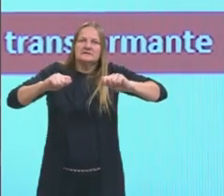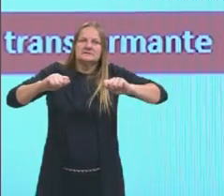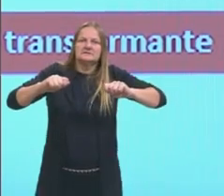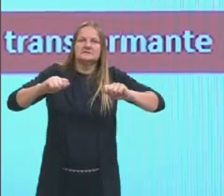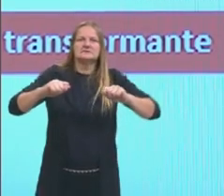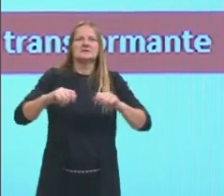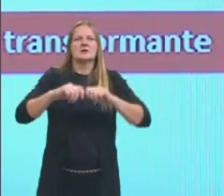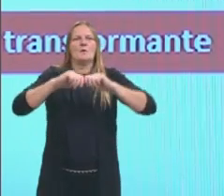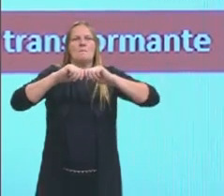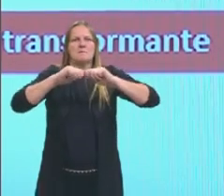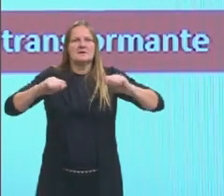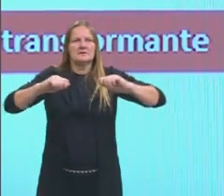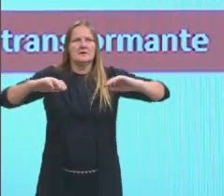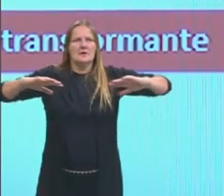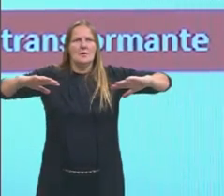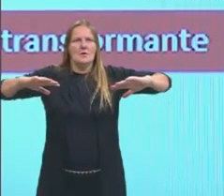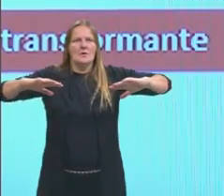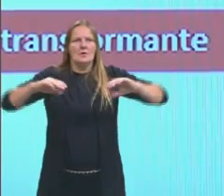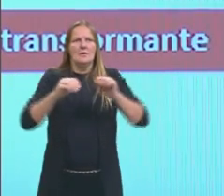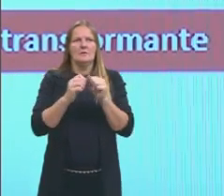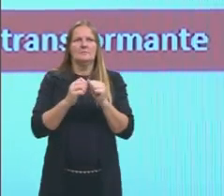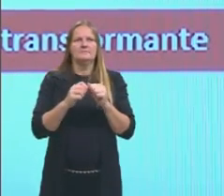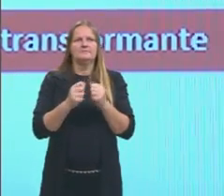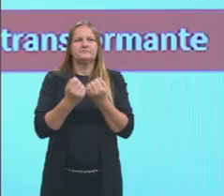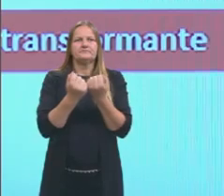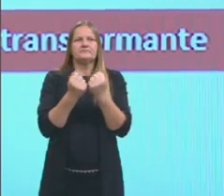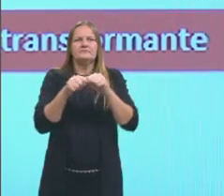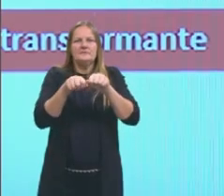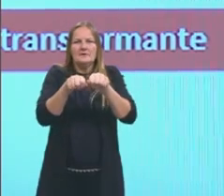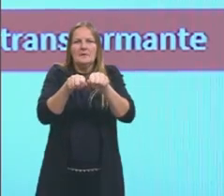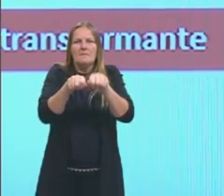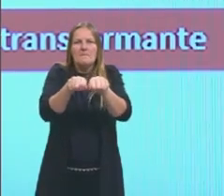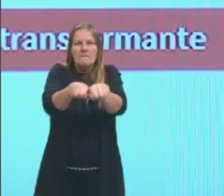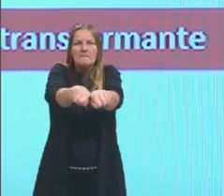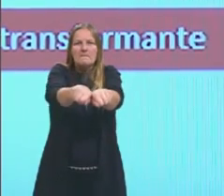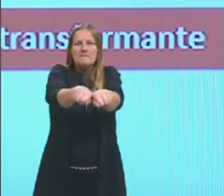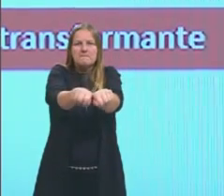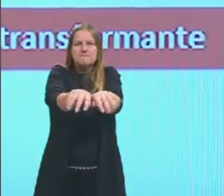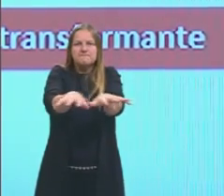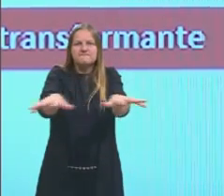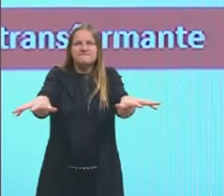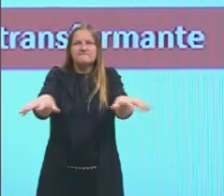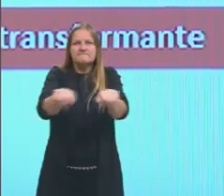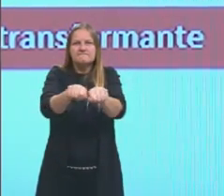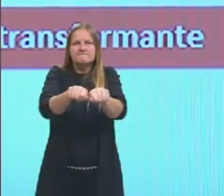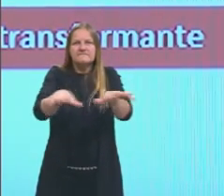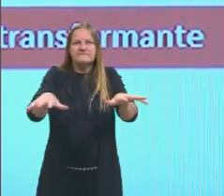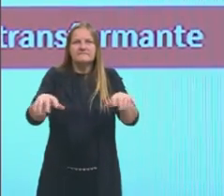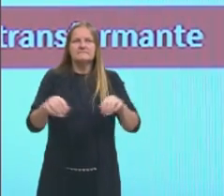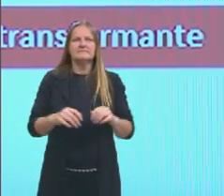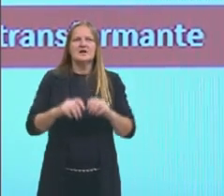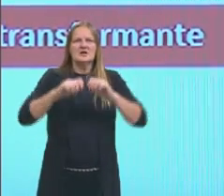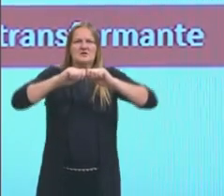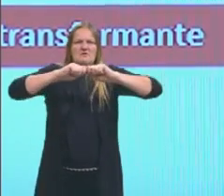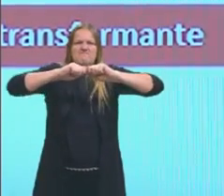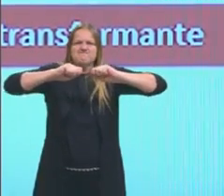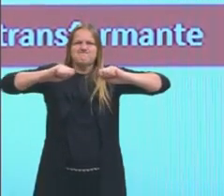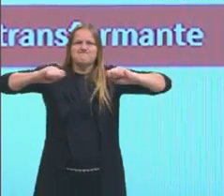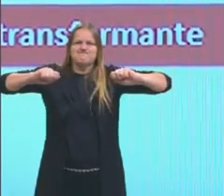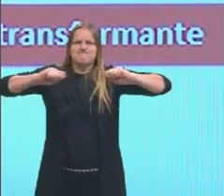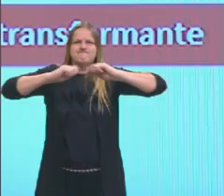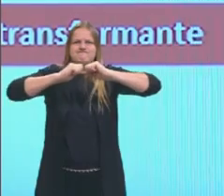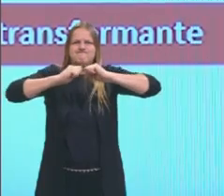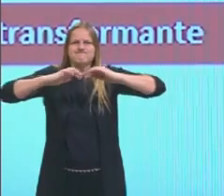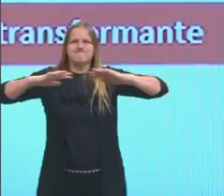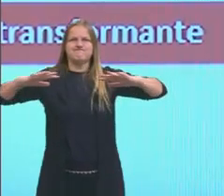formar um Hit ó Justamente a divergente uma tá indo para um lado outra para o outro como ela vai ficar mais fininha ela vai ficar